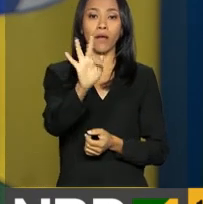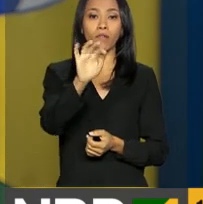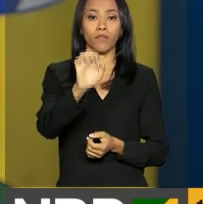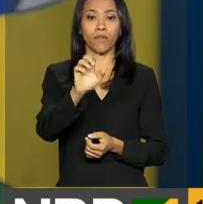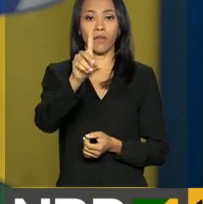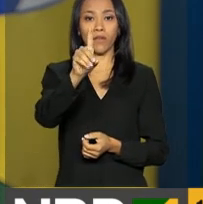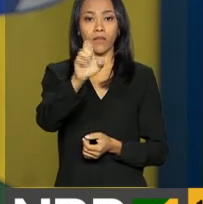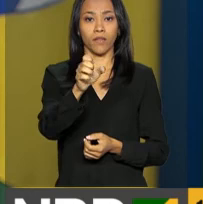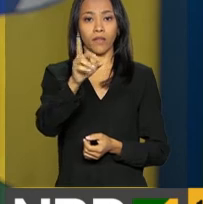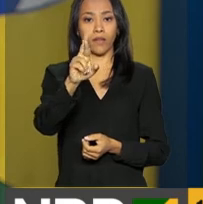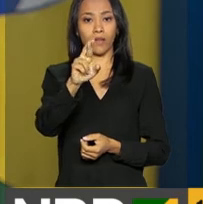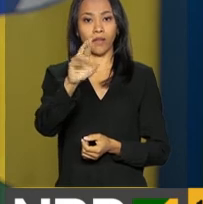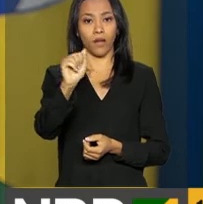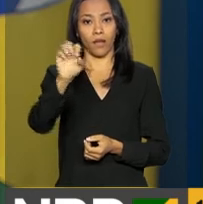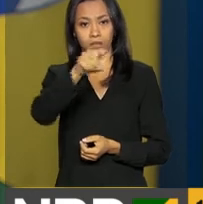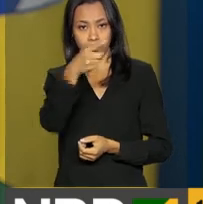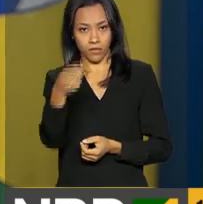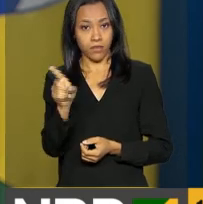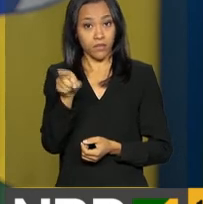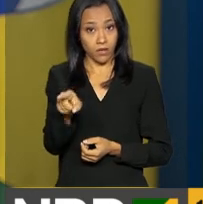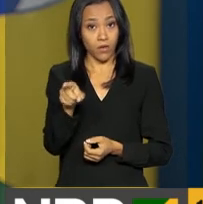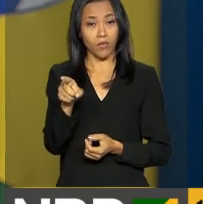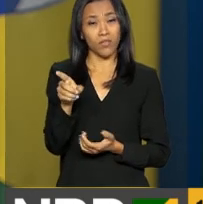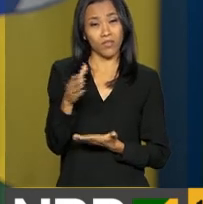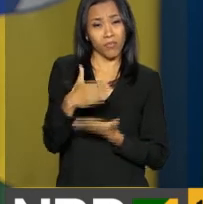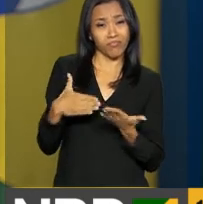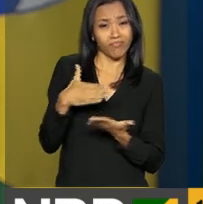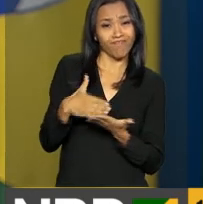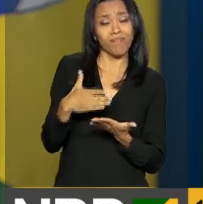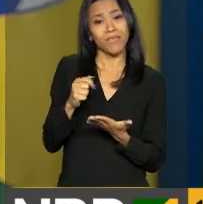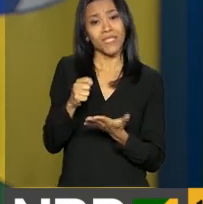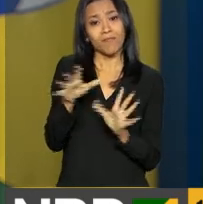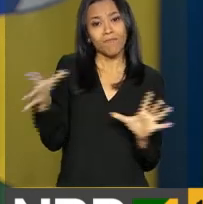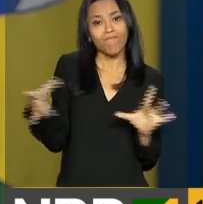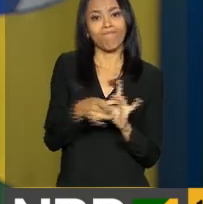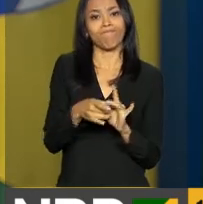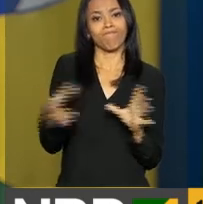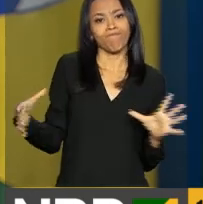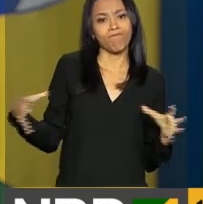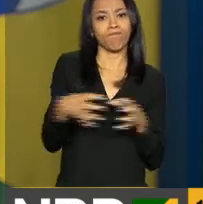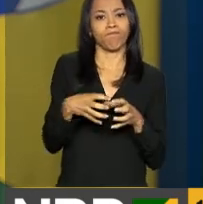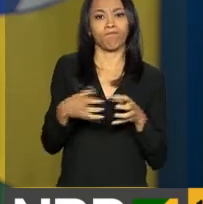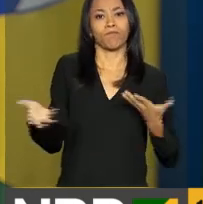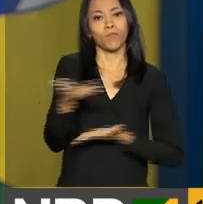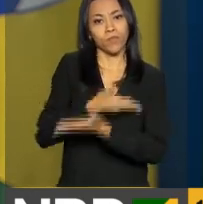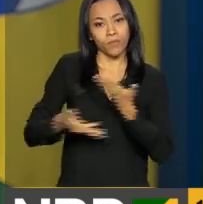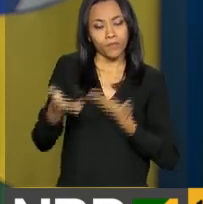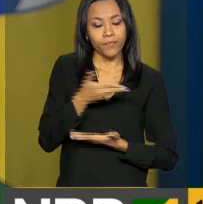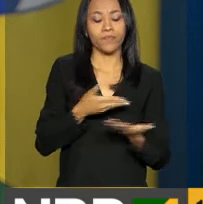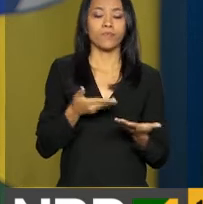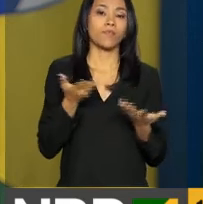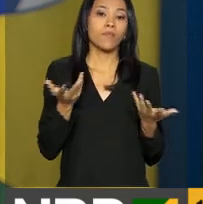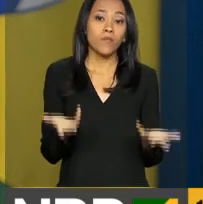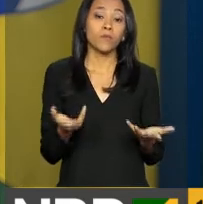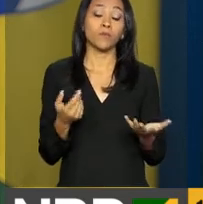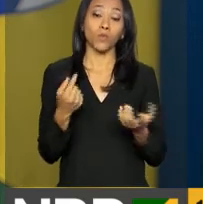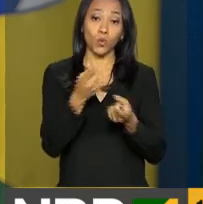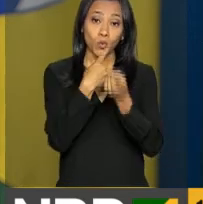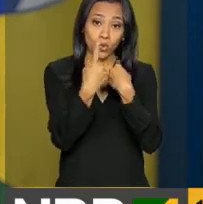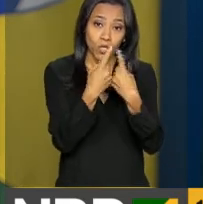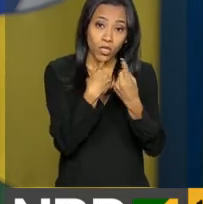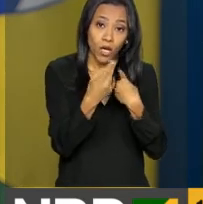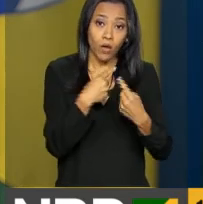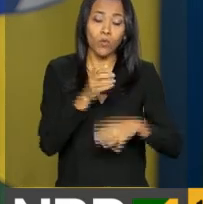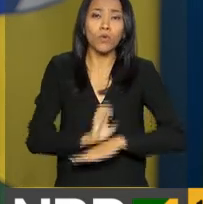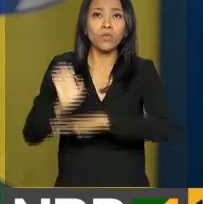nós temos que fazê-la completa. Portanto, o princípio federativo e o diálogo